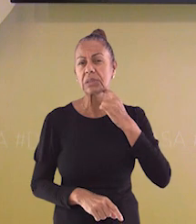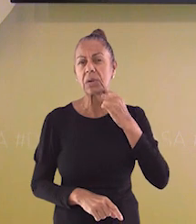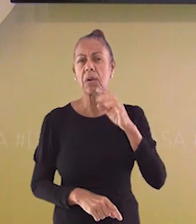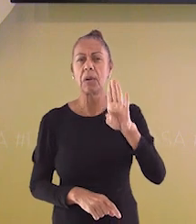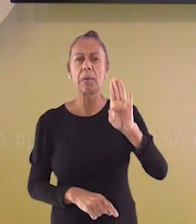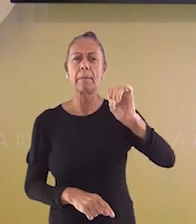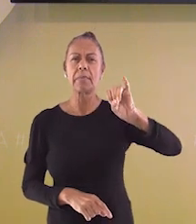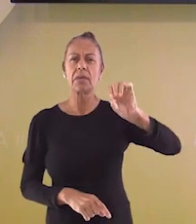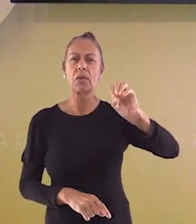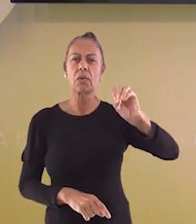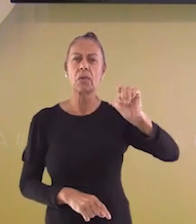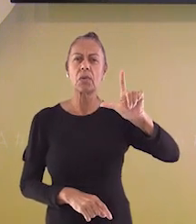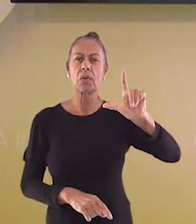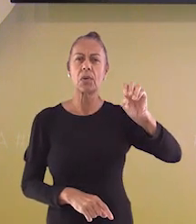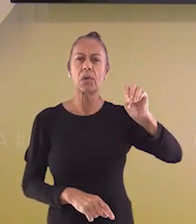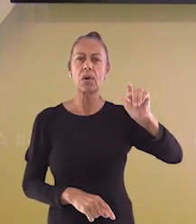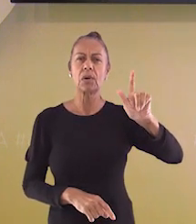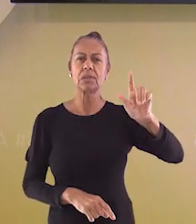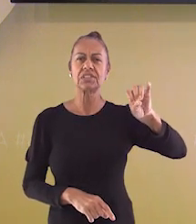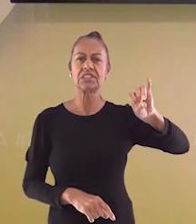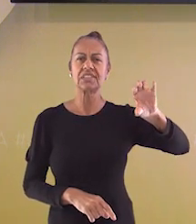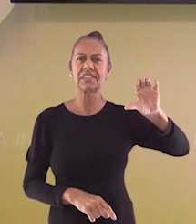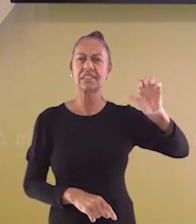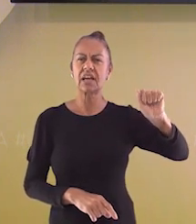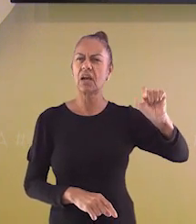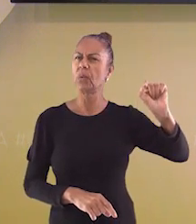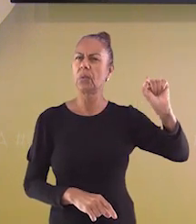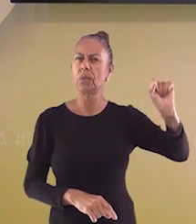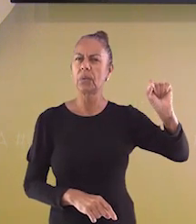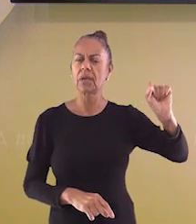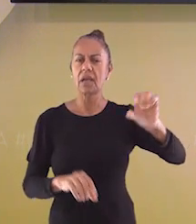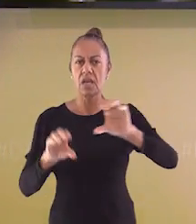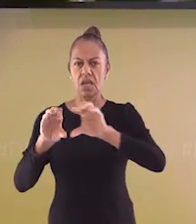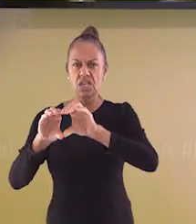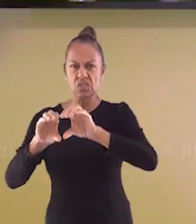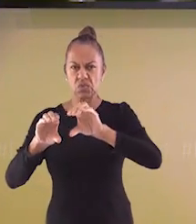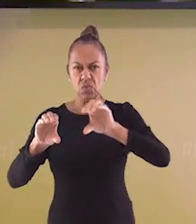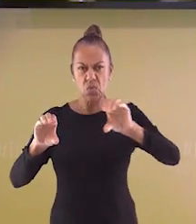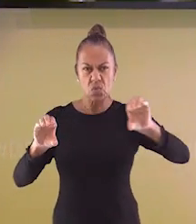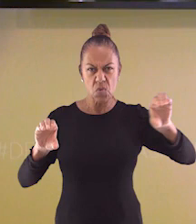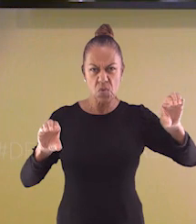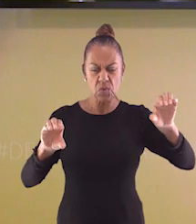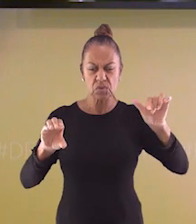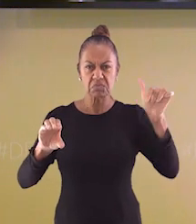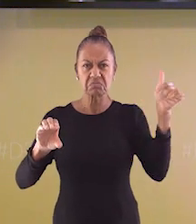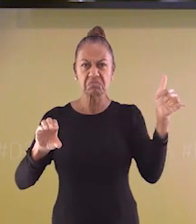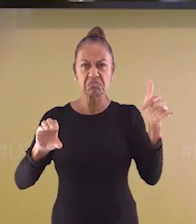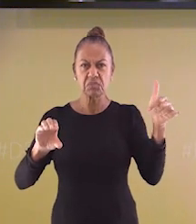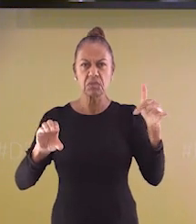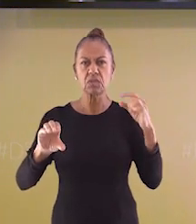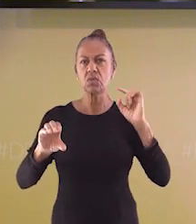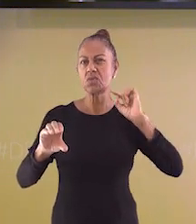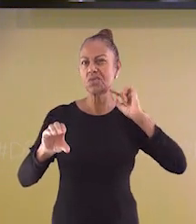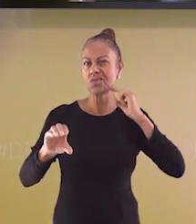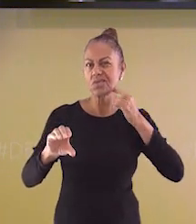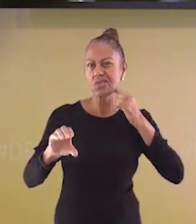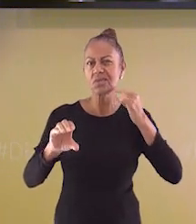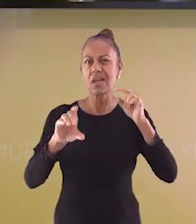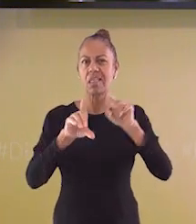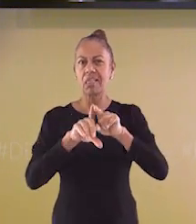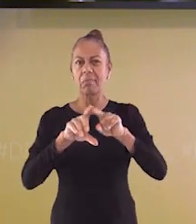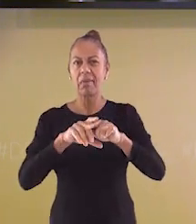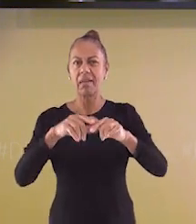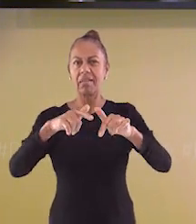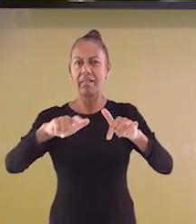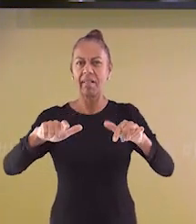característica vir dos esgotos e fertilizantes. E por quê? Porque tanto os fertilizantes quanto